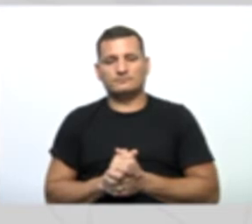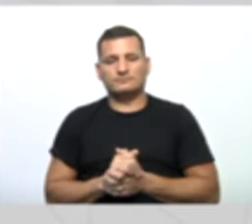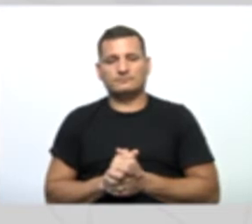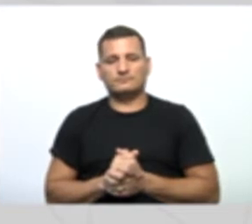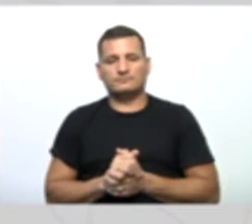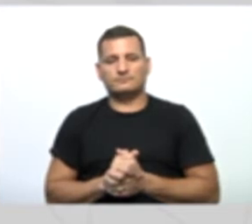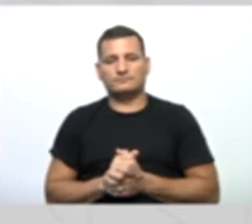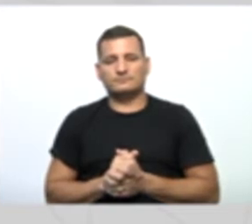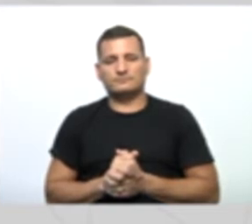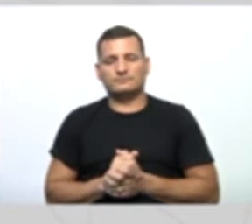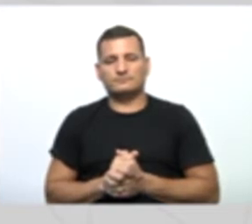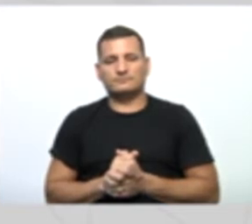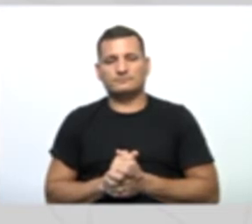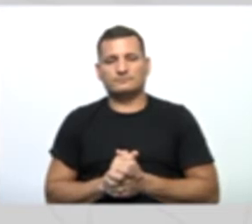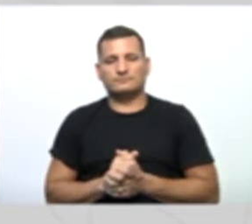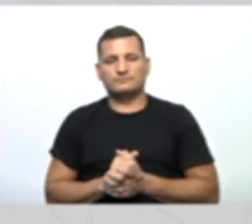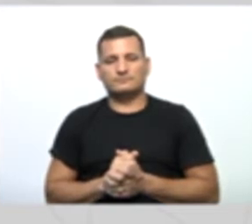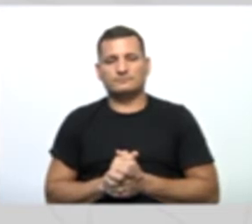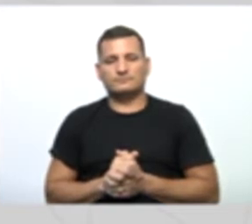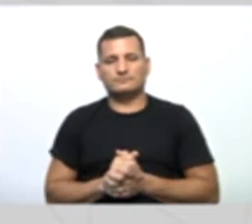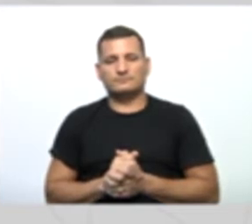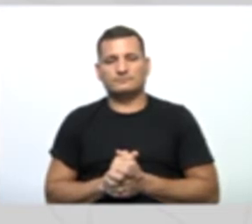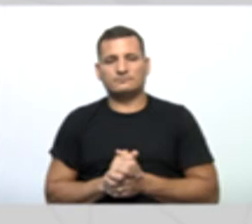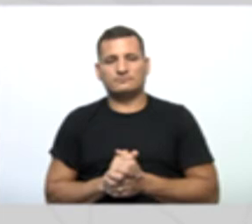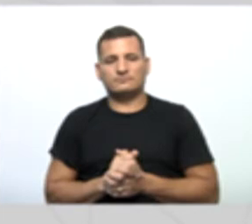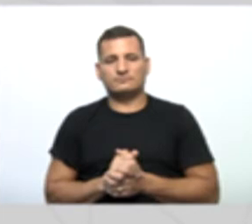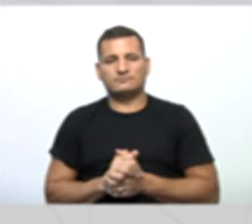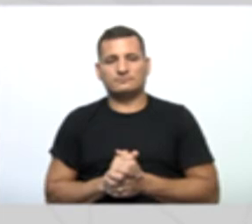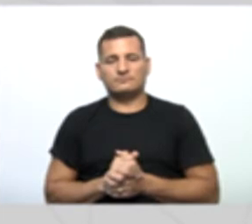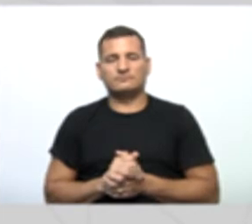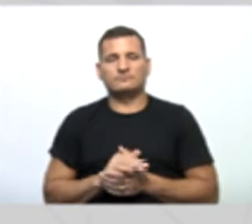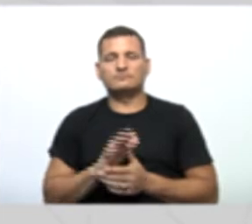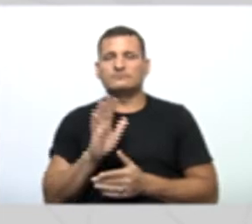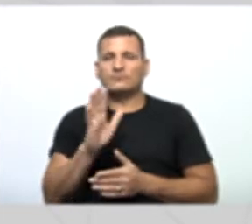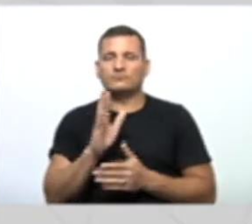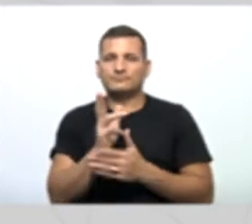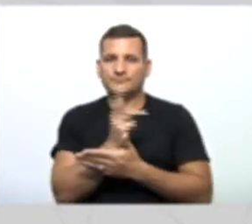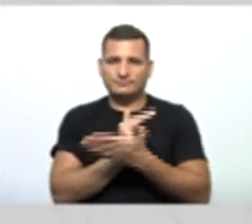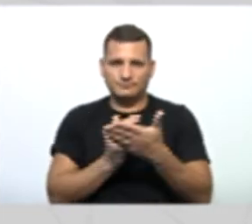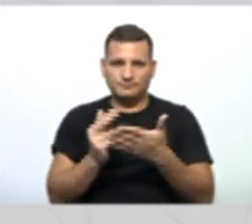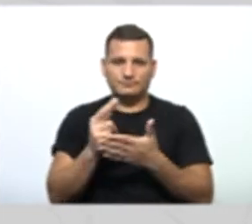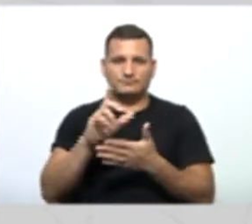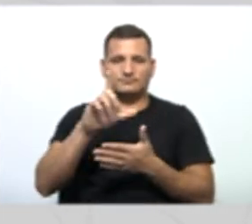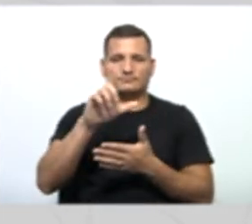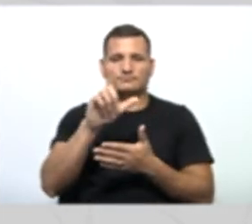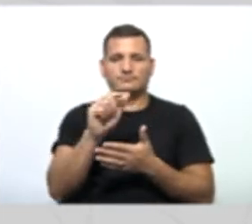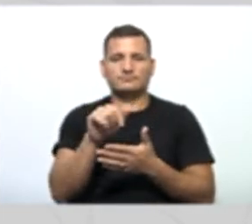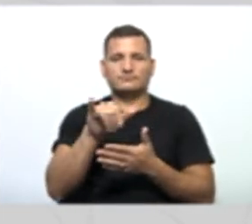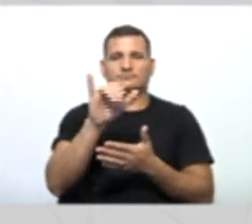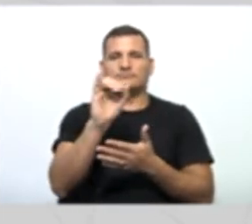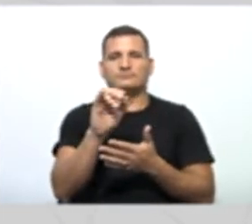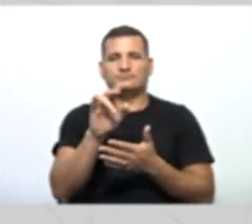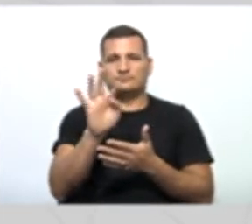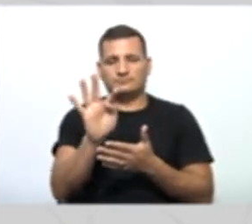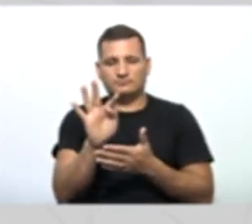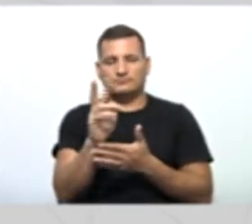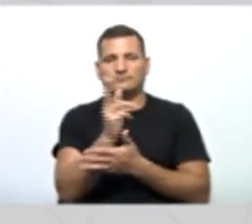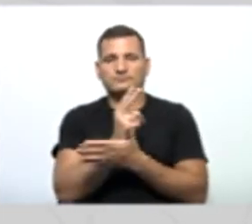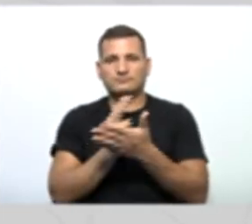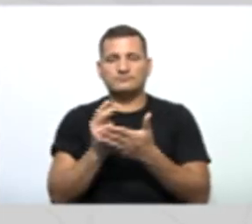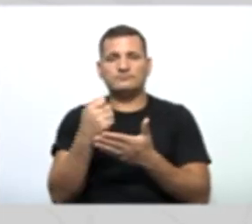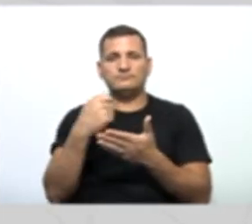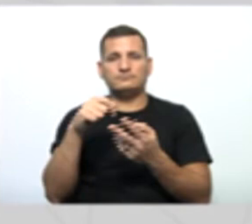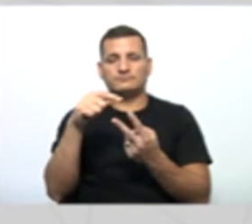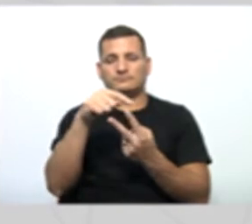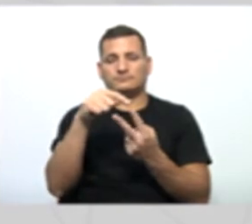partir de agora, certo? Então, assim, quando estiver fazendo um layout, né, precisa considerar 2